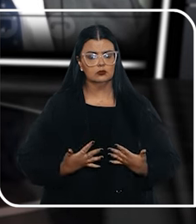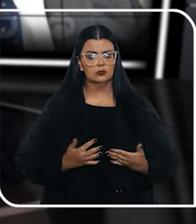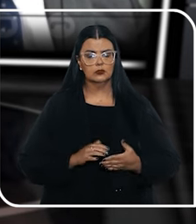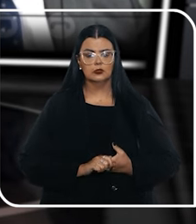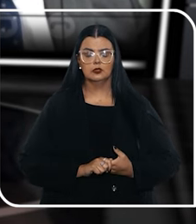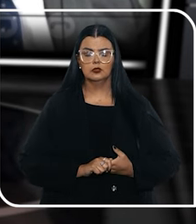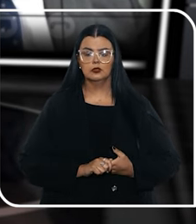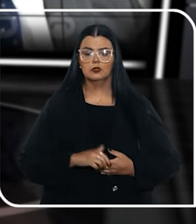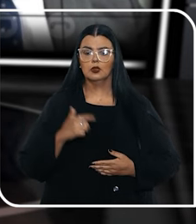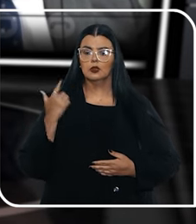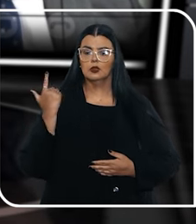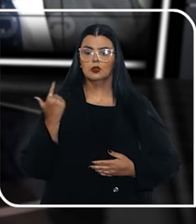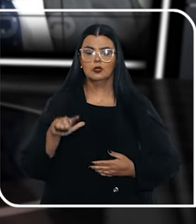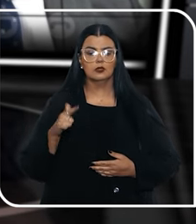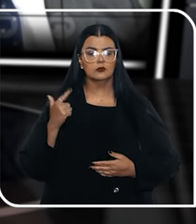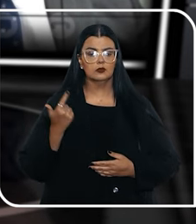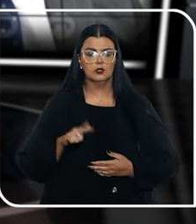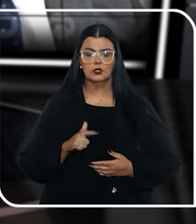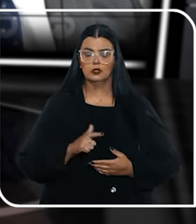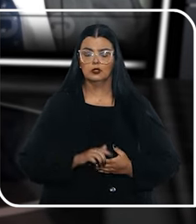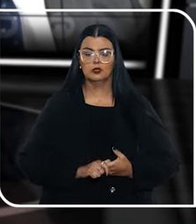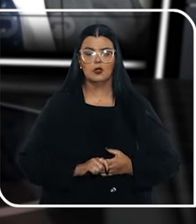expliquei para ele, nós não temos